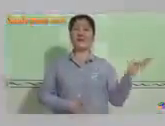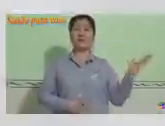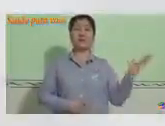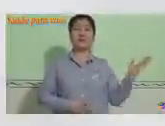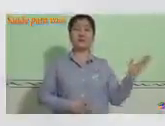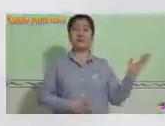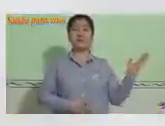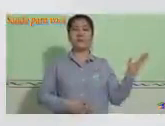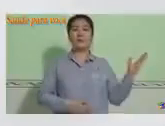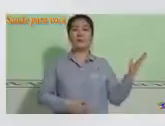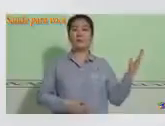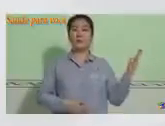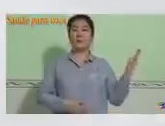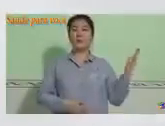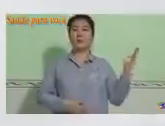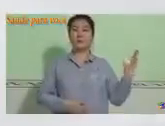SERALIZAR4SE acento agudo